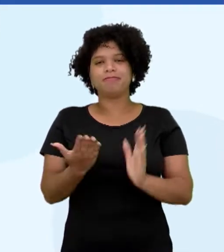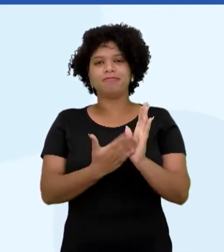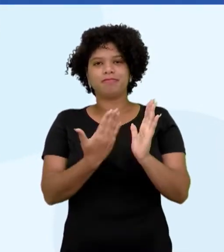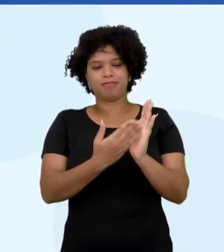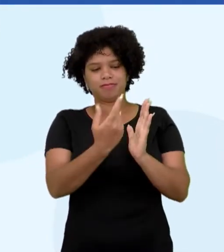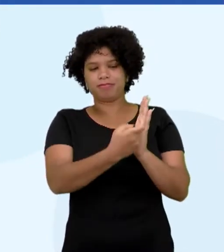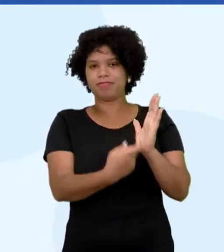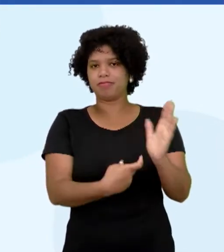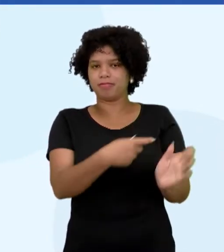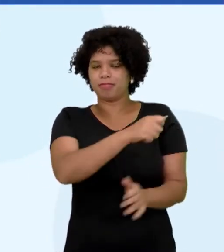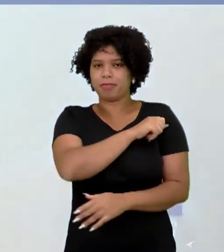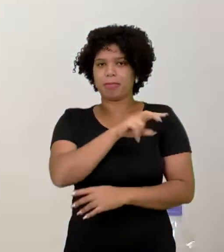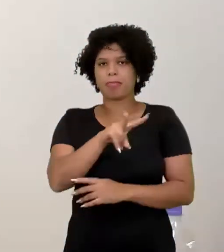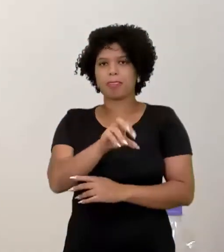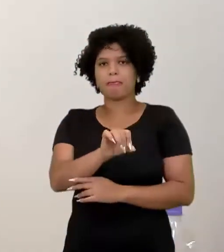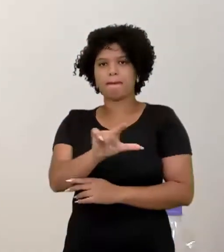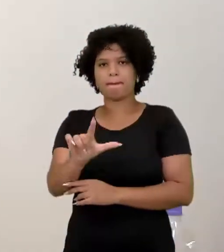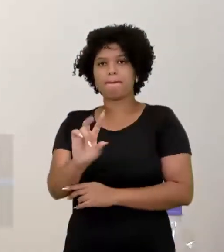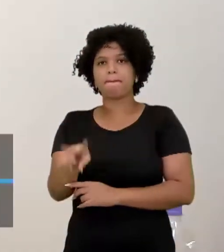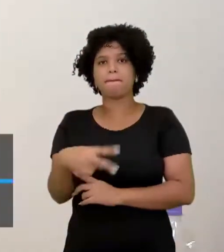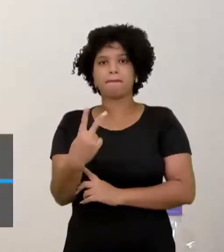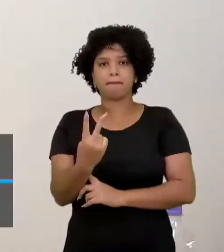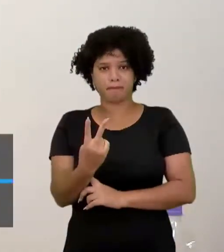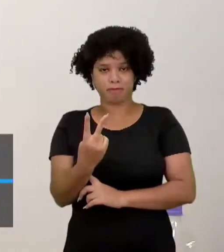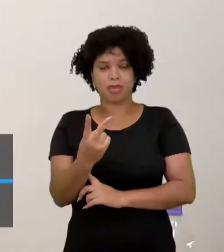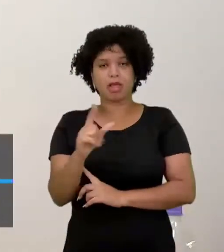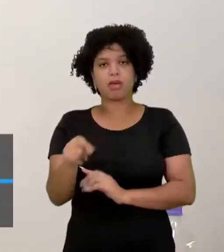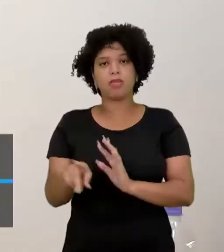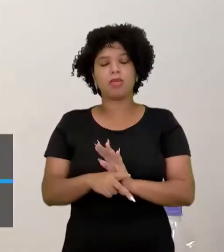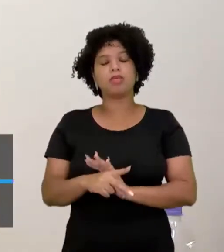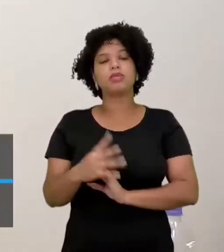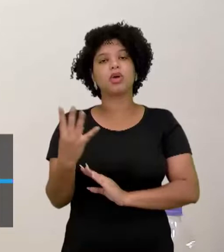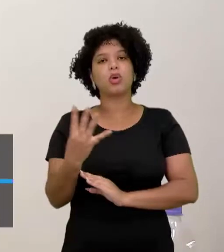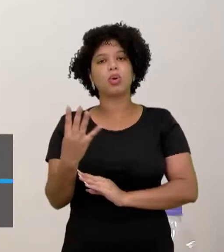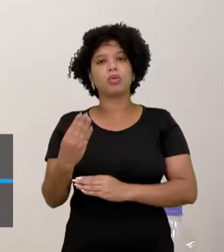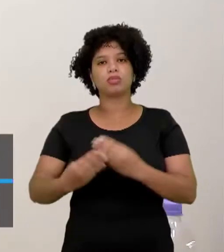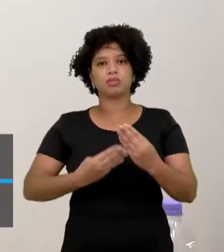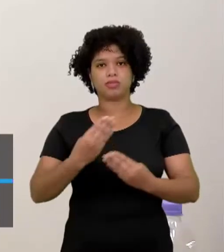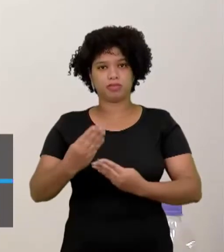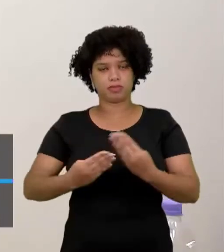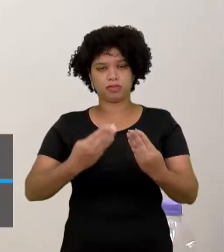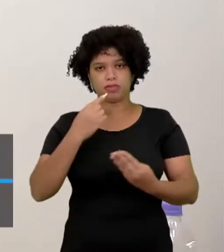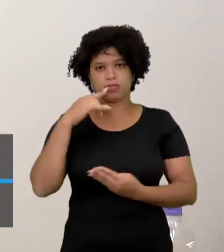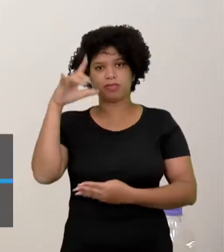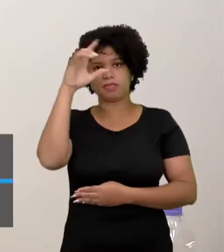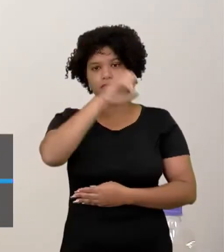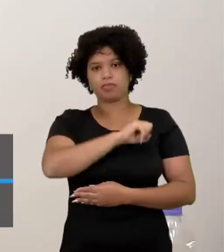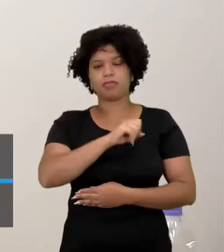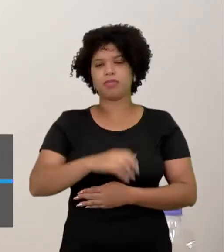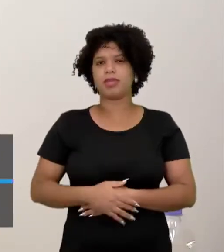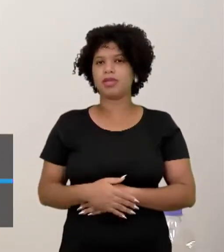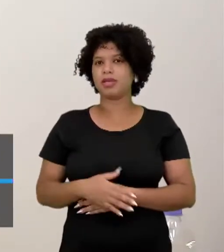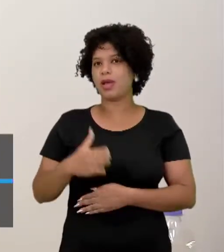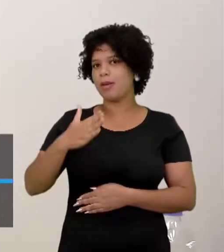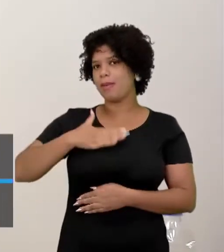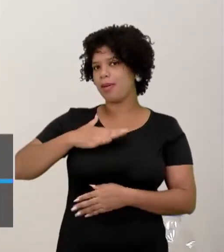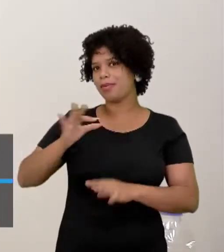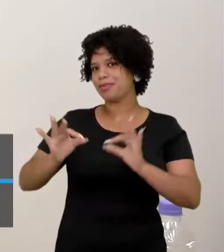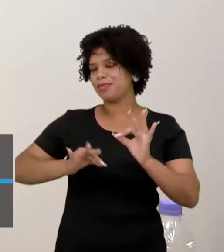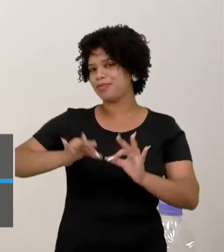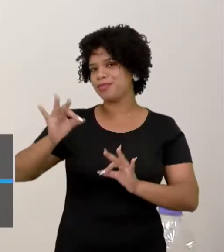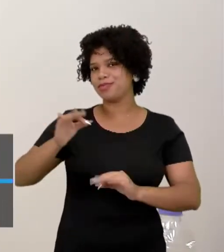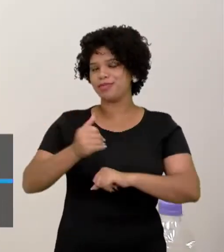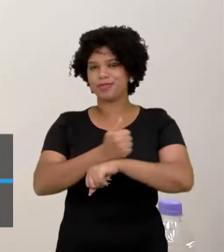do aluno, volume 2, né, referente ao 4º bimestre, situação de aprendizagem, o meu projeto